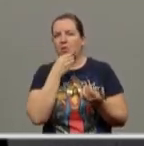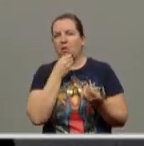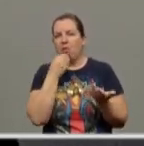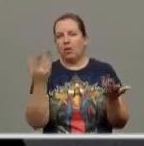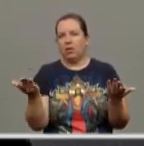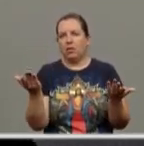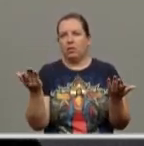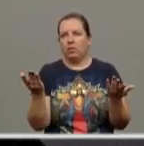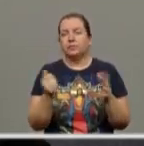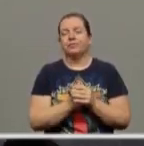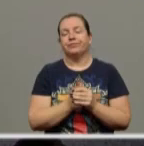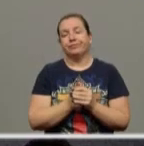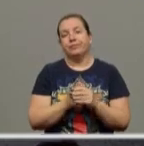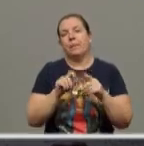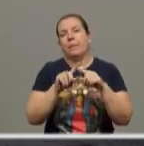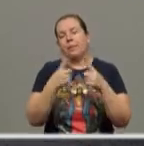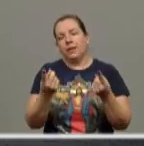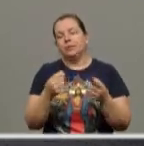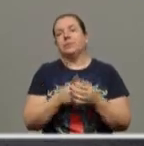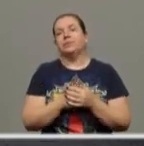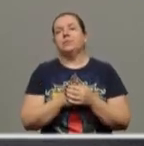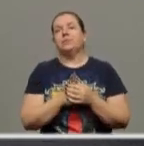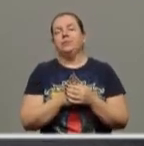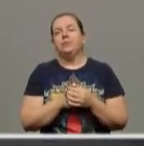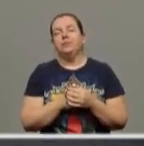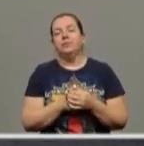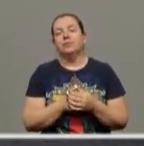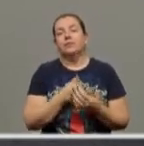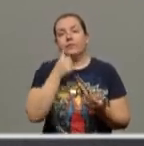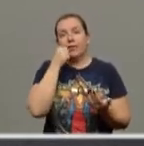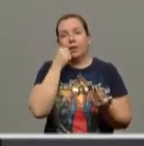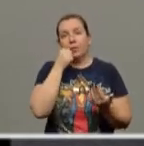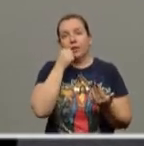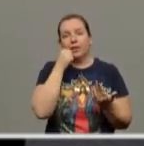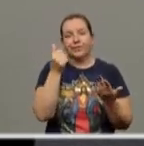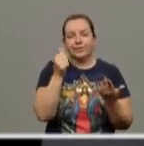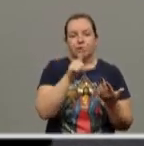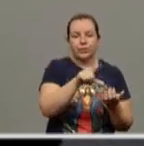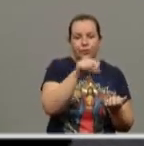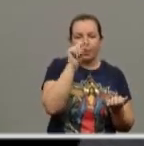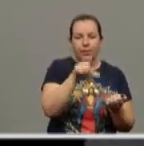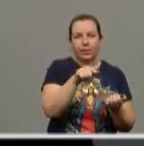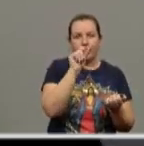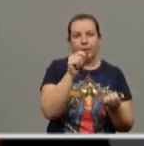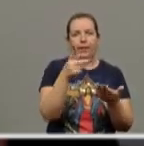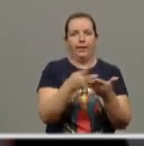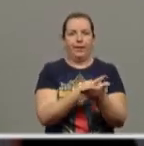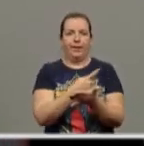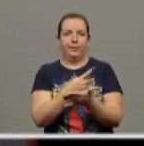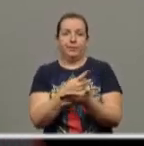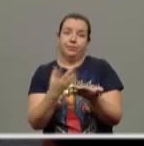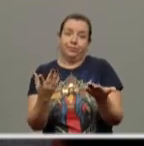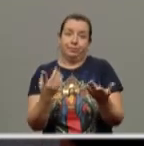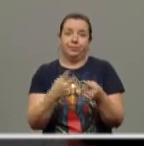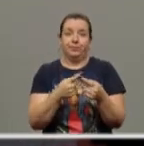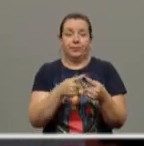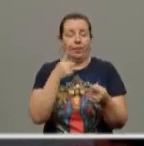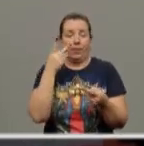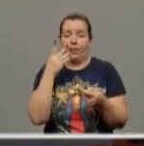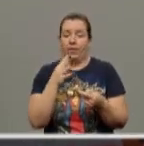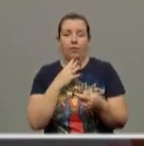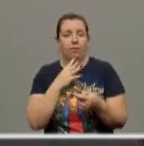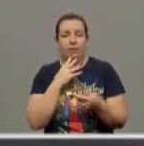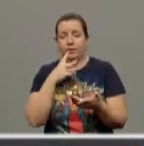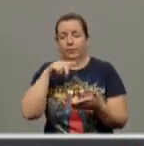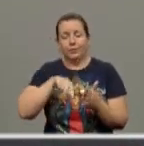ficar solteira, não. Né? Vai ver aquele bagaço, né? Mas vai um bagaço mesmo. Antes